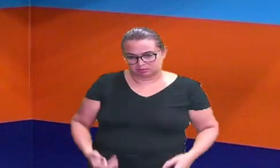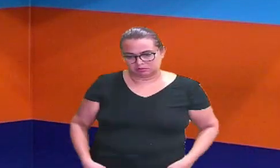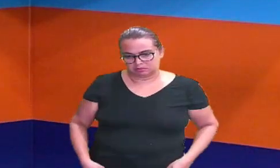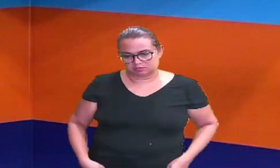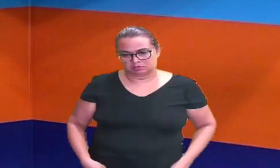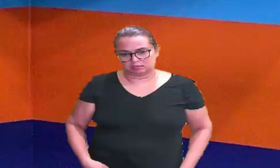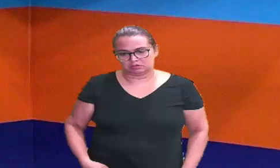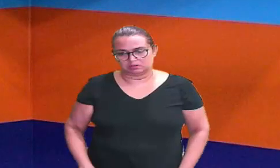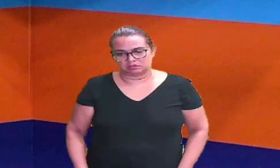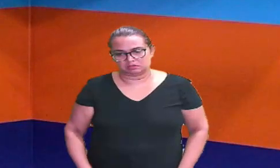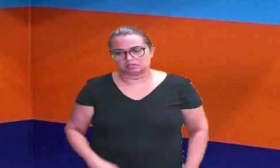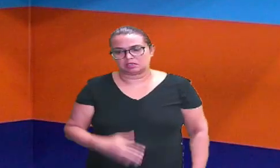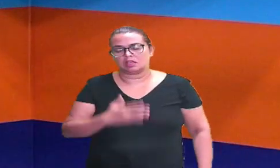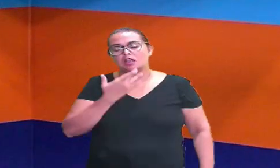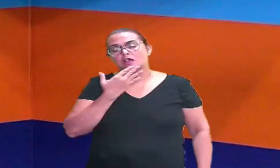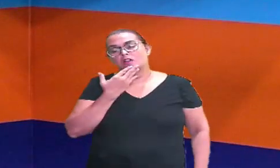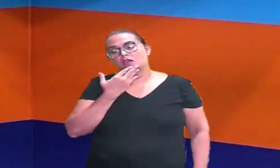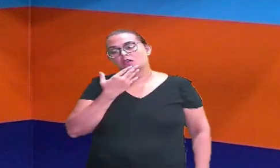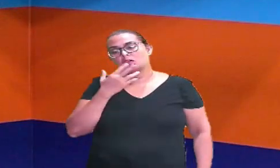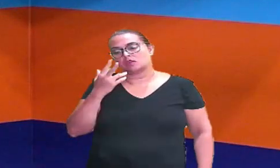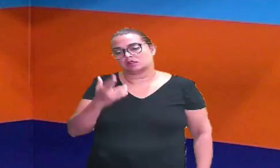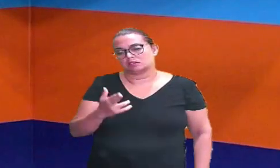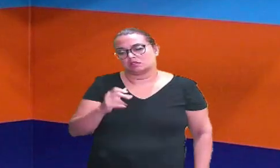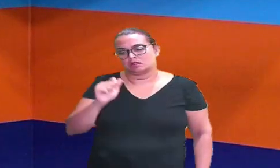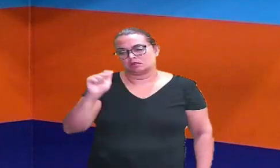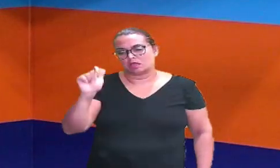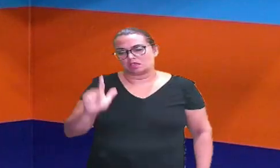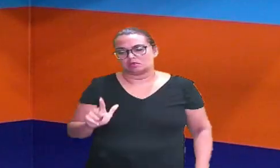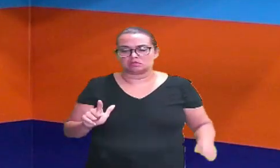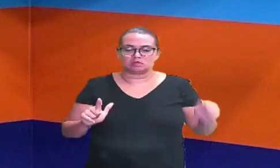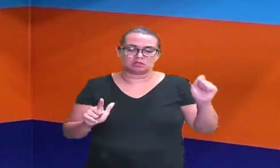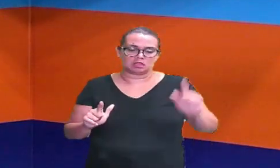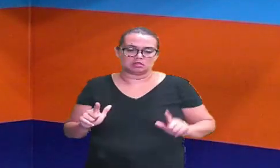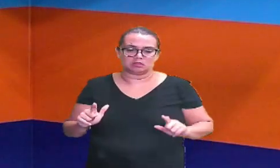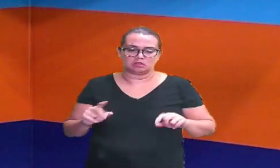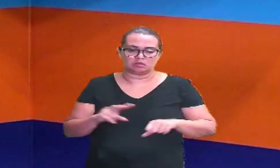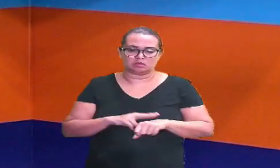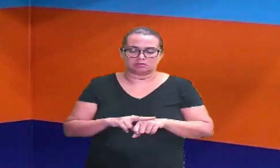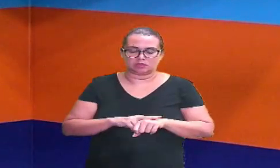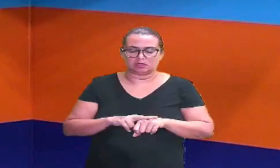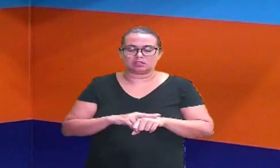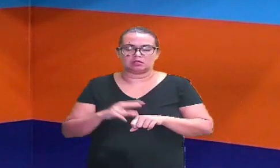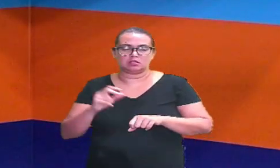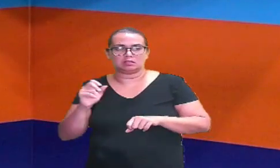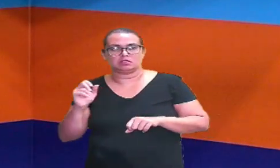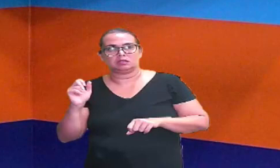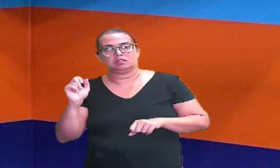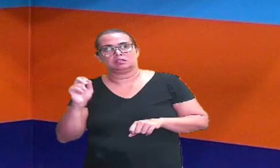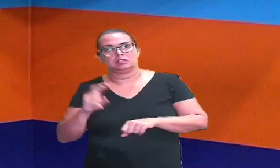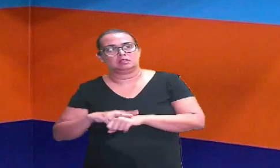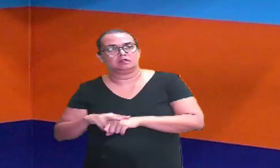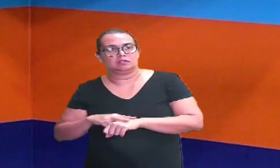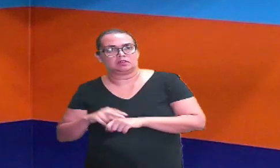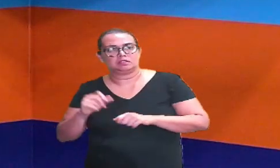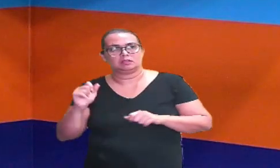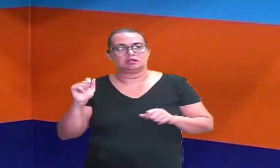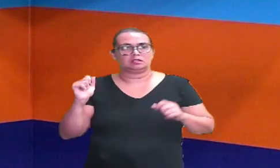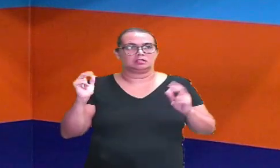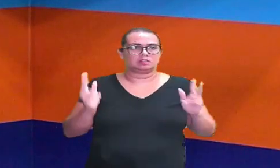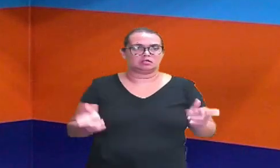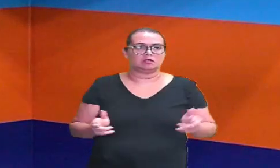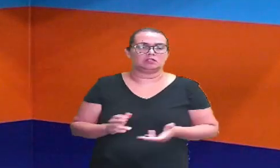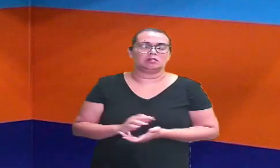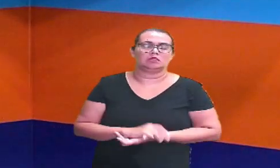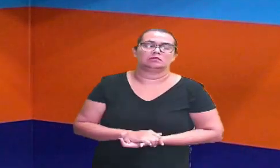iguais. Olha as corzinhas, azul e azul igual, verde, verde igual. Olha aqui, ó, se eu